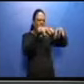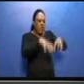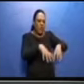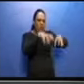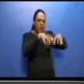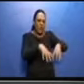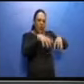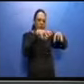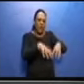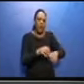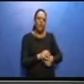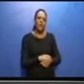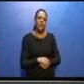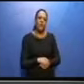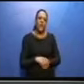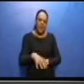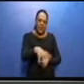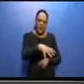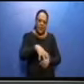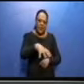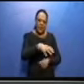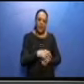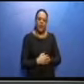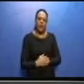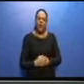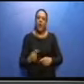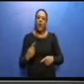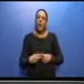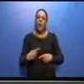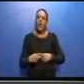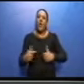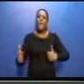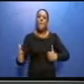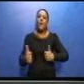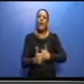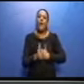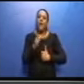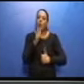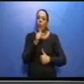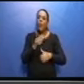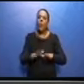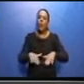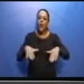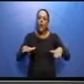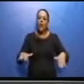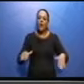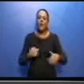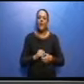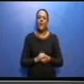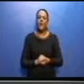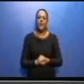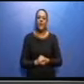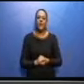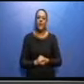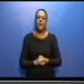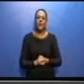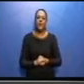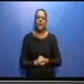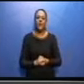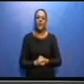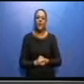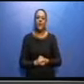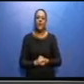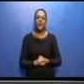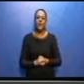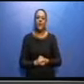regiões próximas aos oceanos têm uma presença maior de chuvas, então a precipitação é maior, principalmente